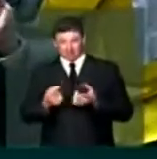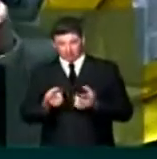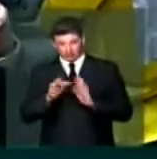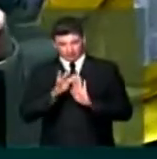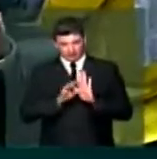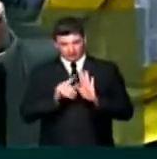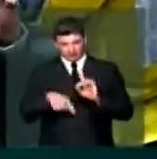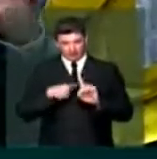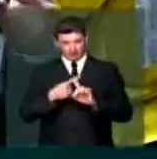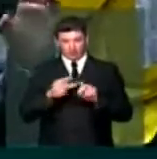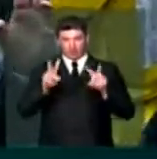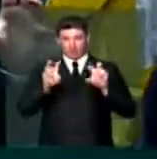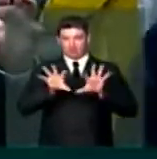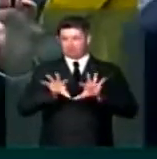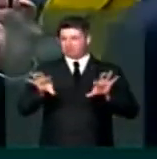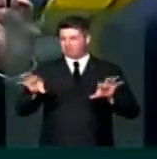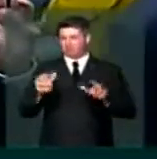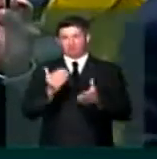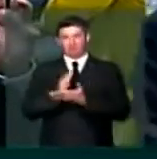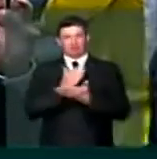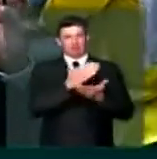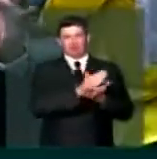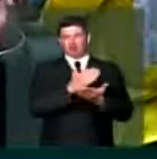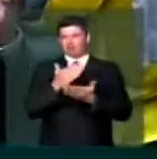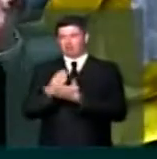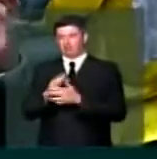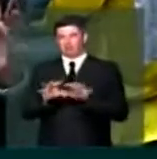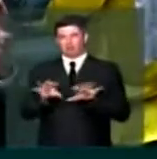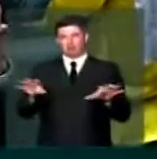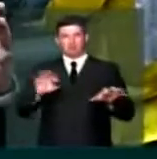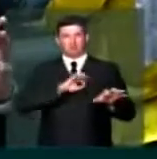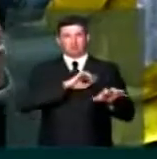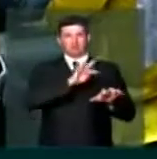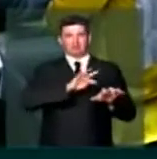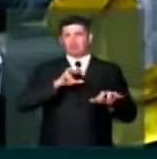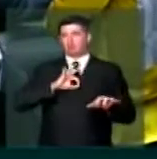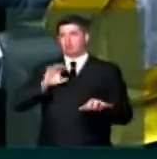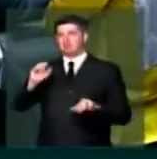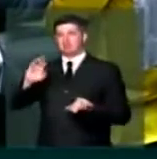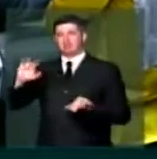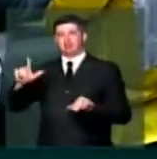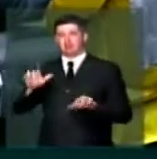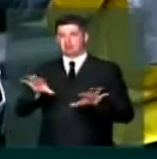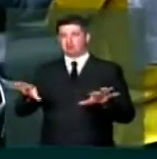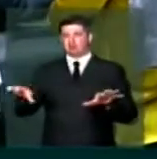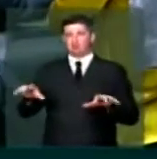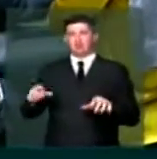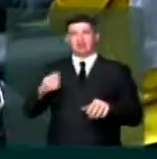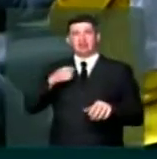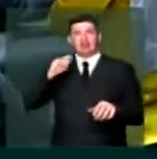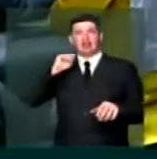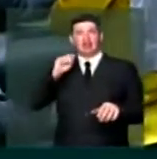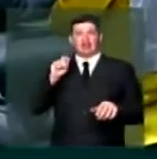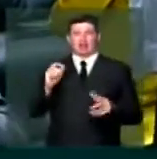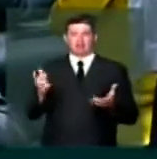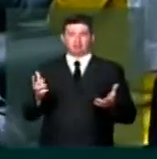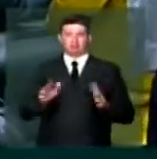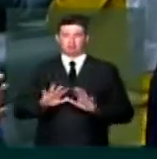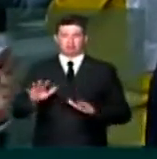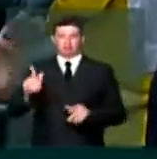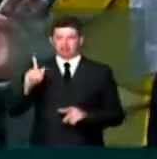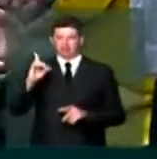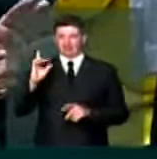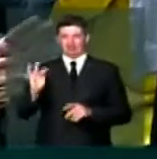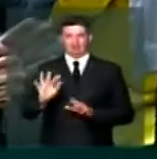que juntou dois temas distintos, um deles relativo à questão do reconhecimento do nível superior do